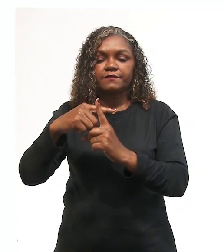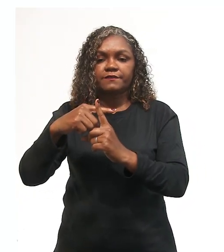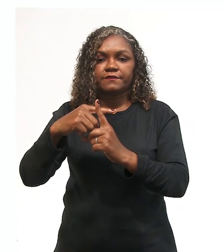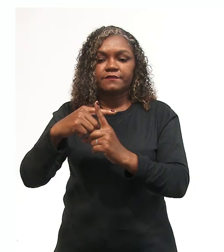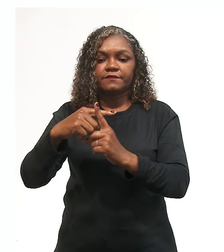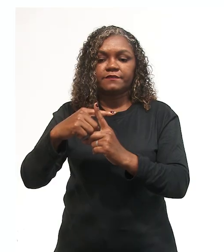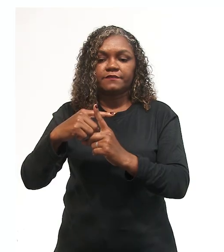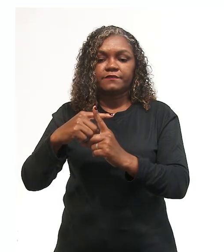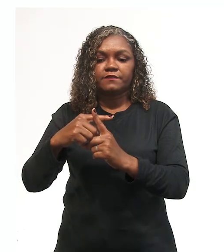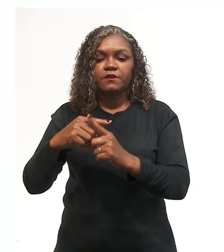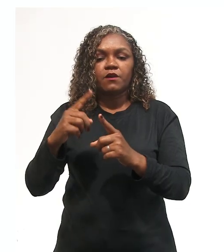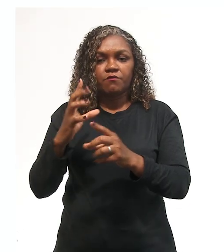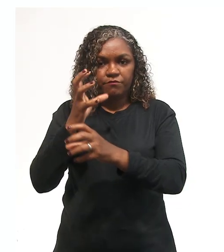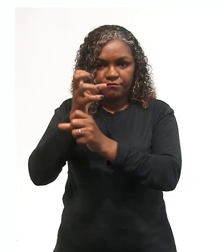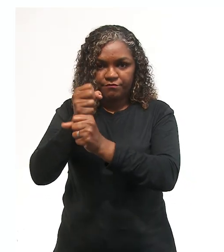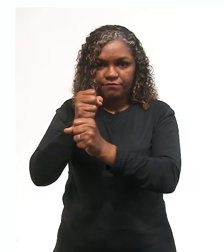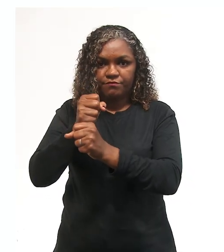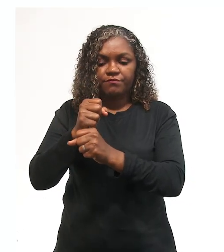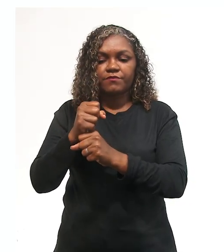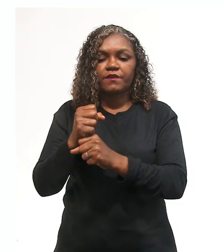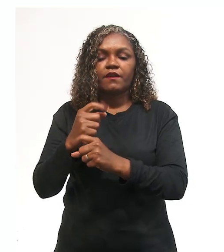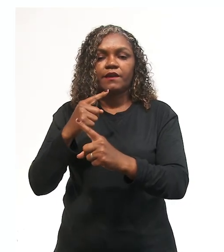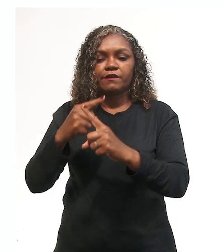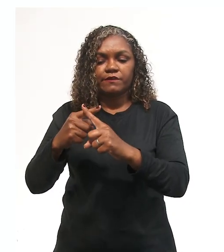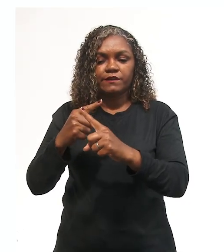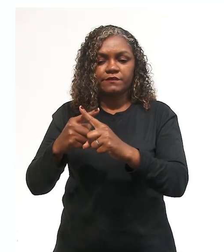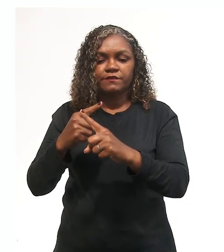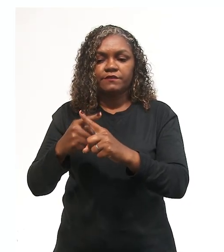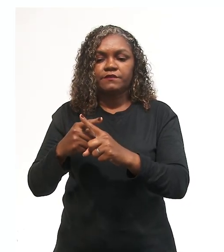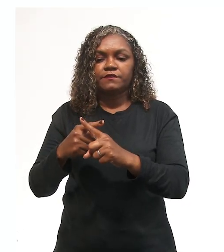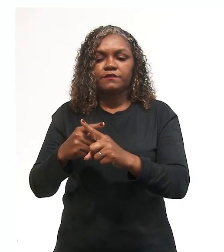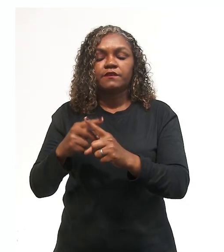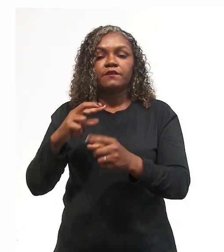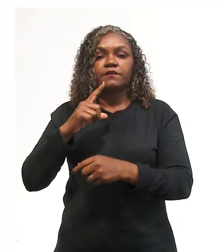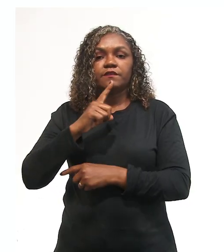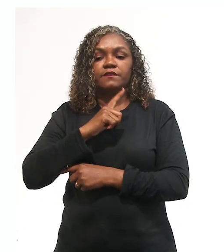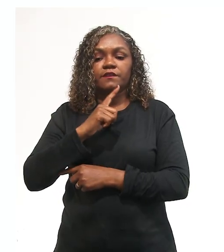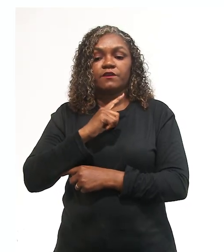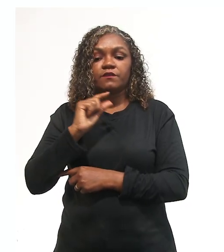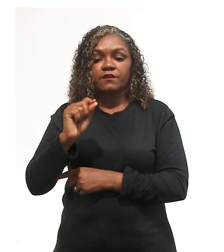Se a gente for fazer aqui a multiplicação de 0,01 vezes 12, a gente vai ter